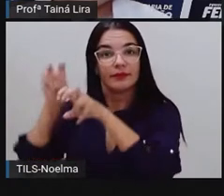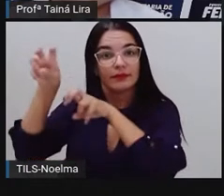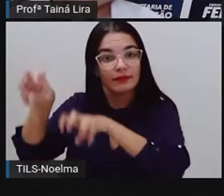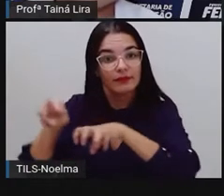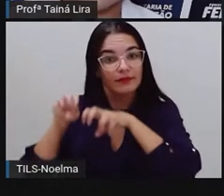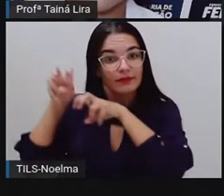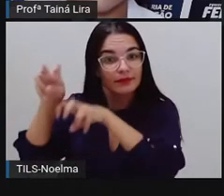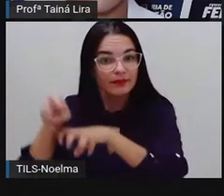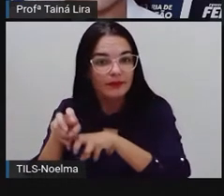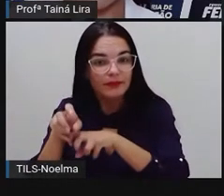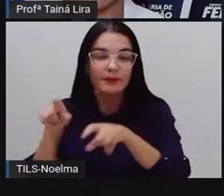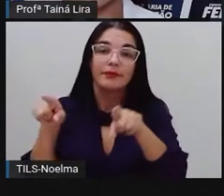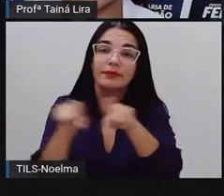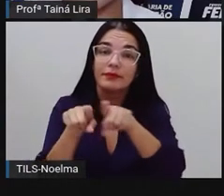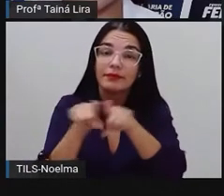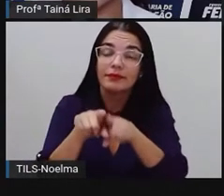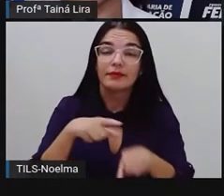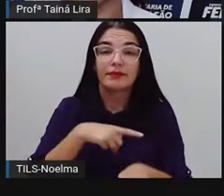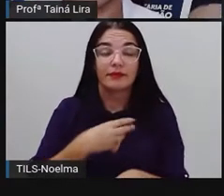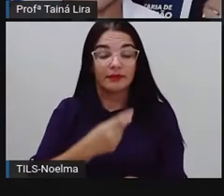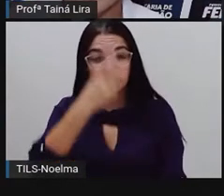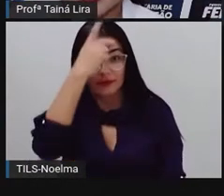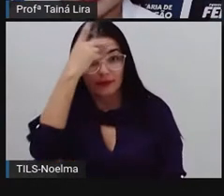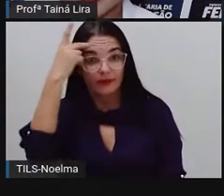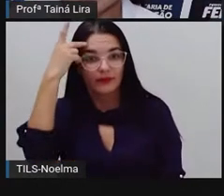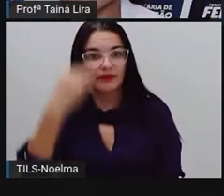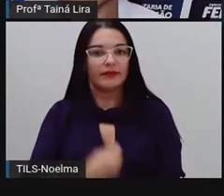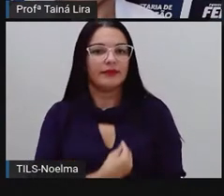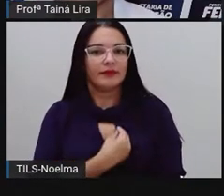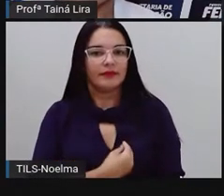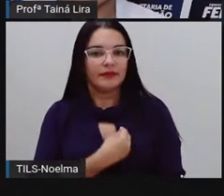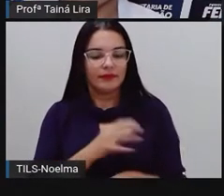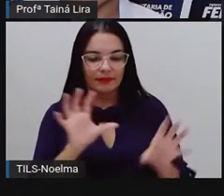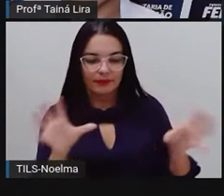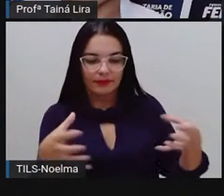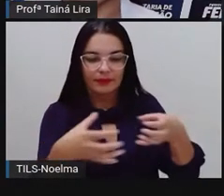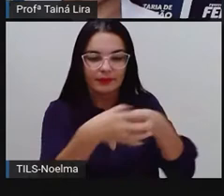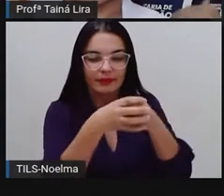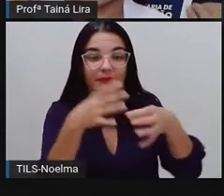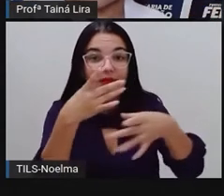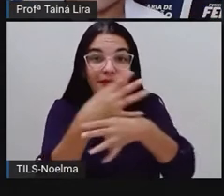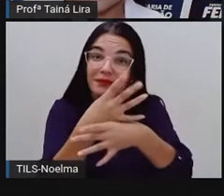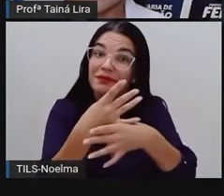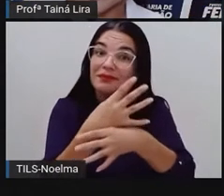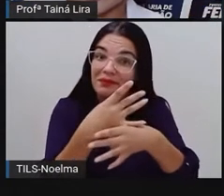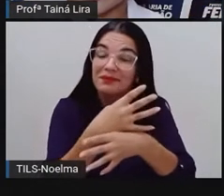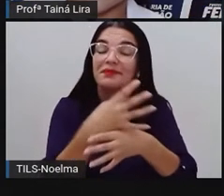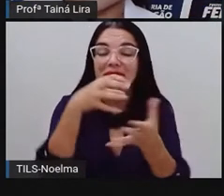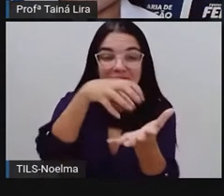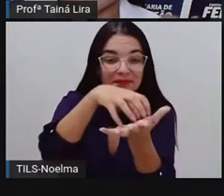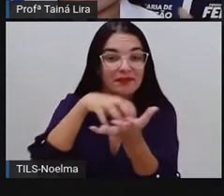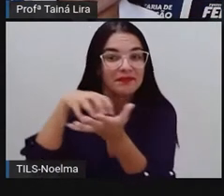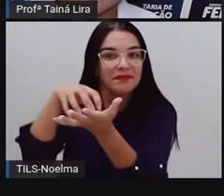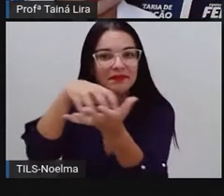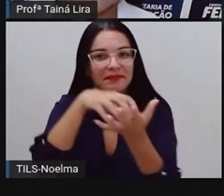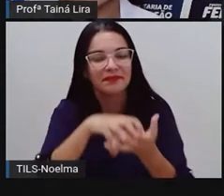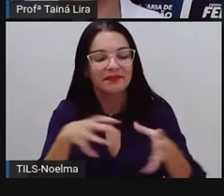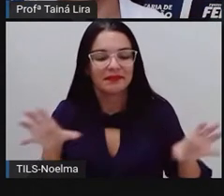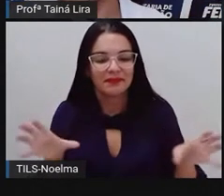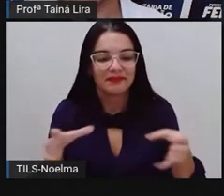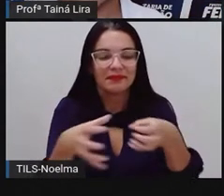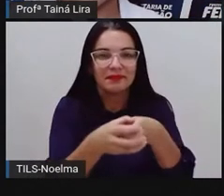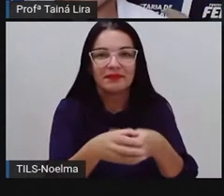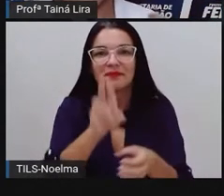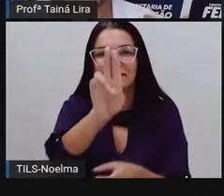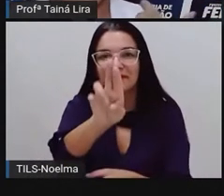e nós temos as pessoas que vive e Urbana que vão formar essa comunidade urbana E aí olha só